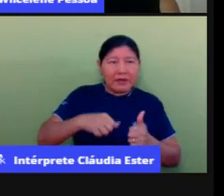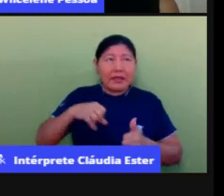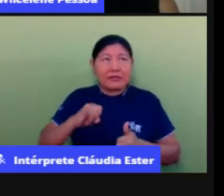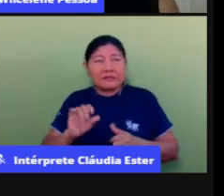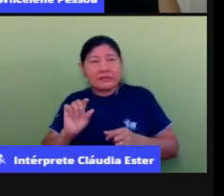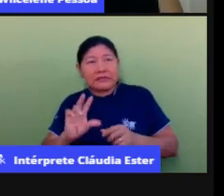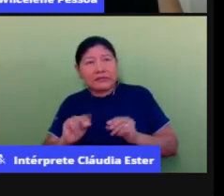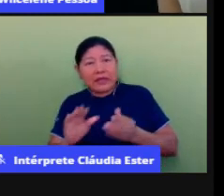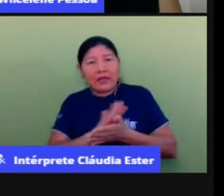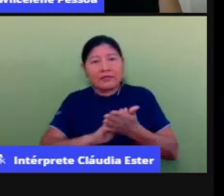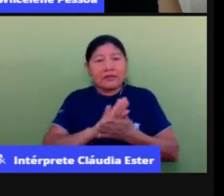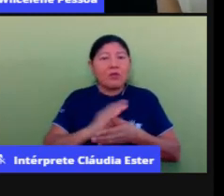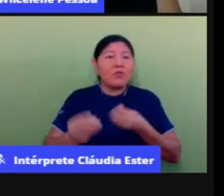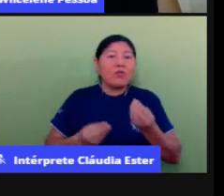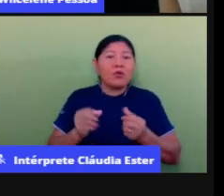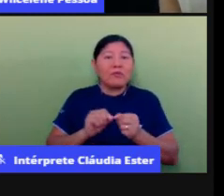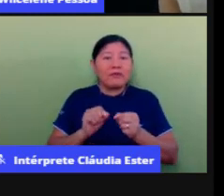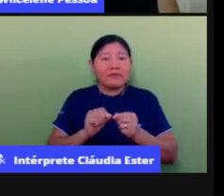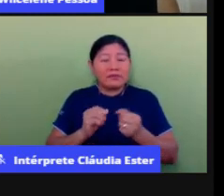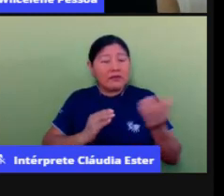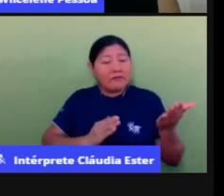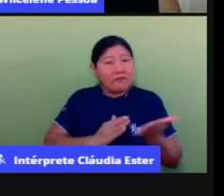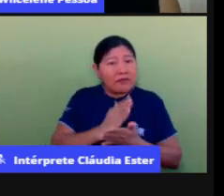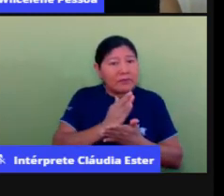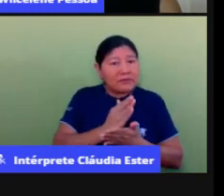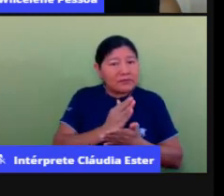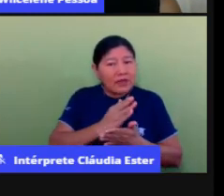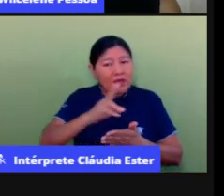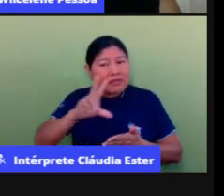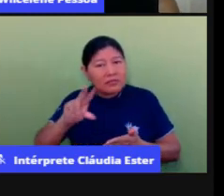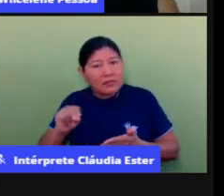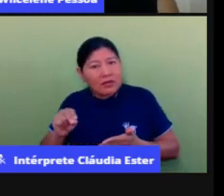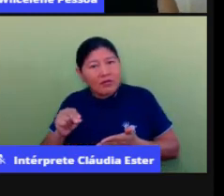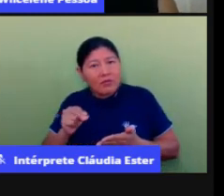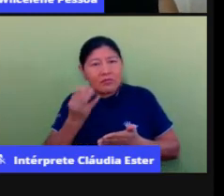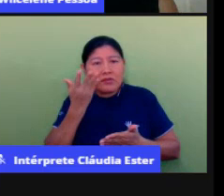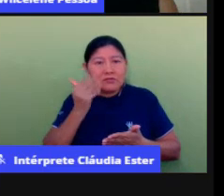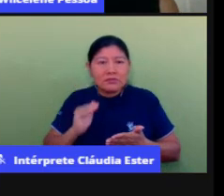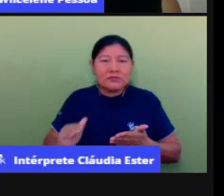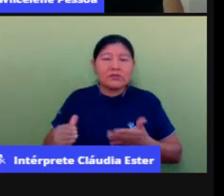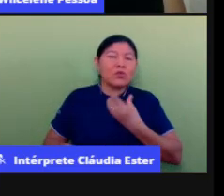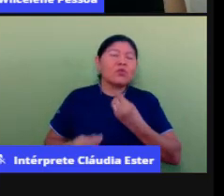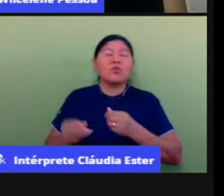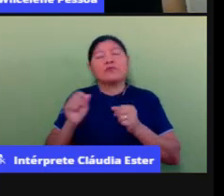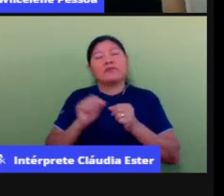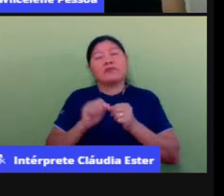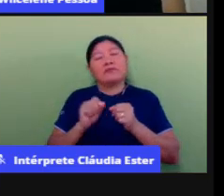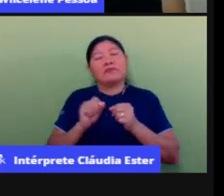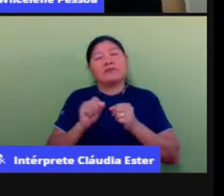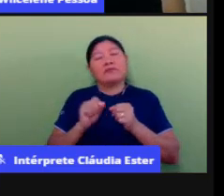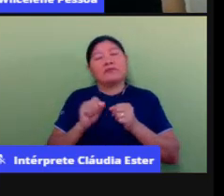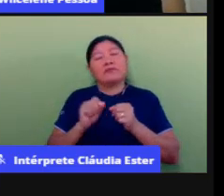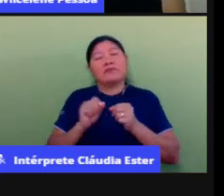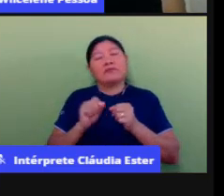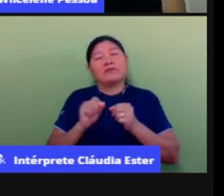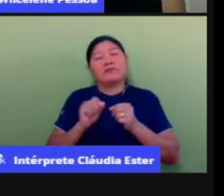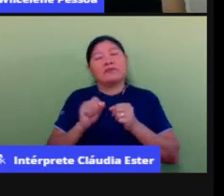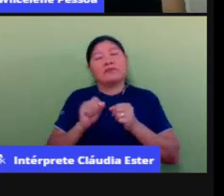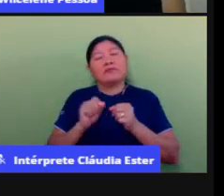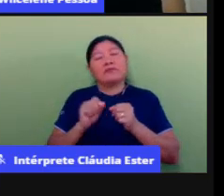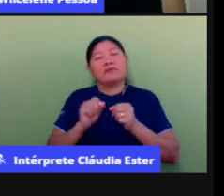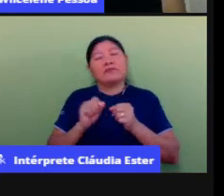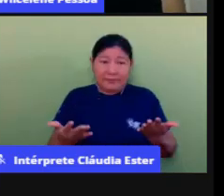avaliar, vai passar as crianças, não vai passar, enfim, uma preocupação premente, né? E aí, no